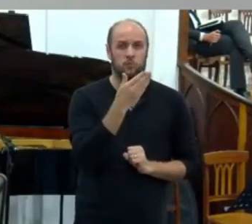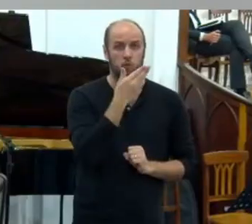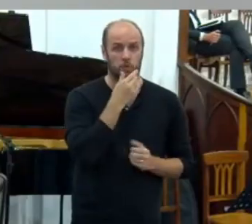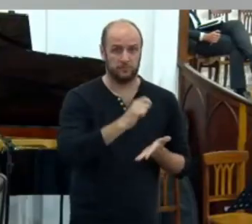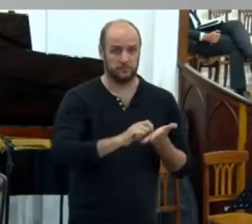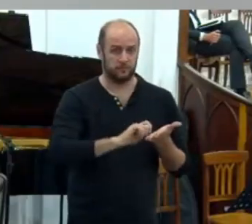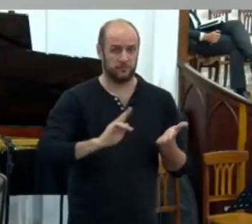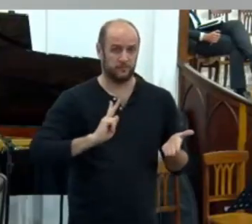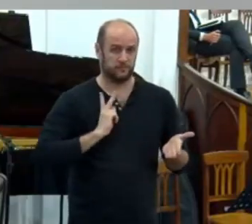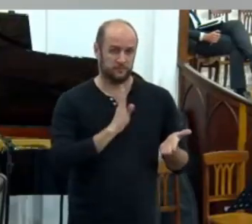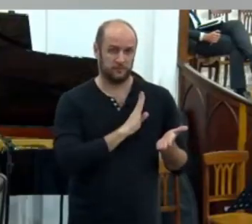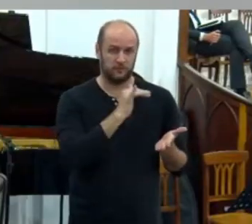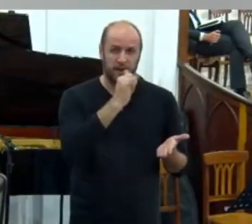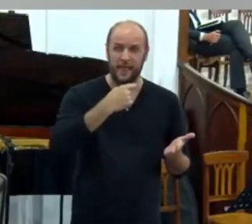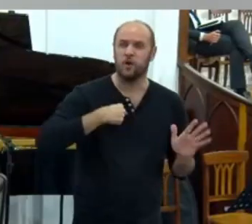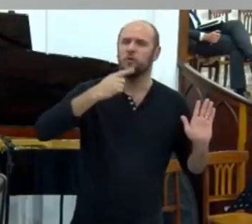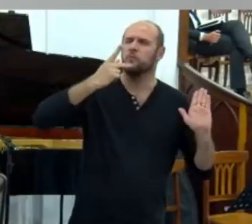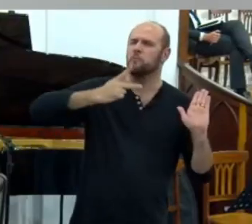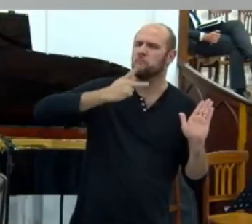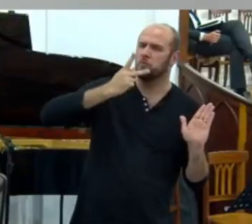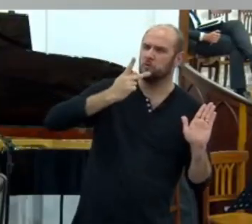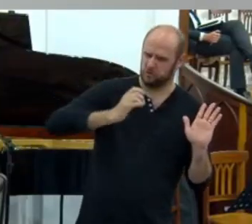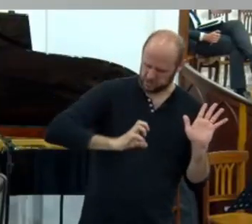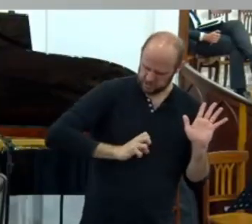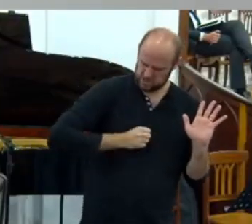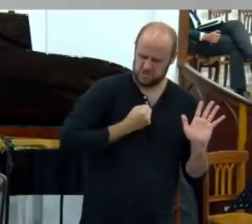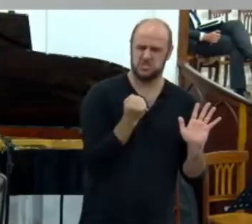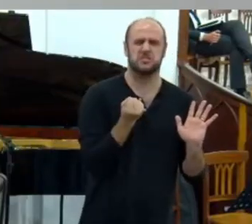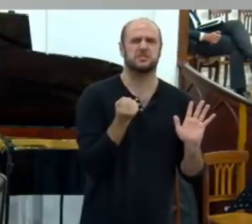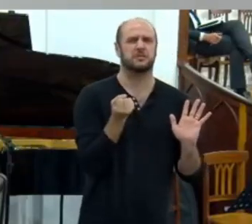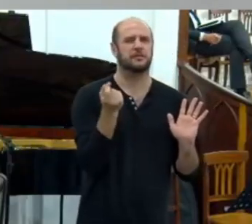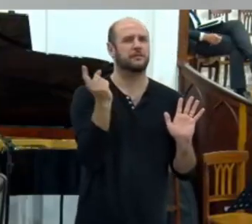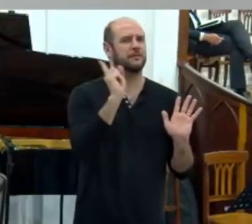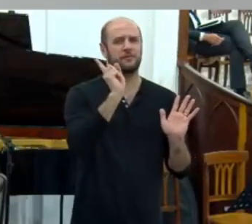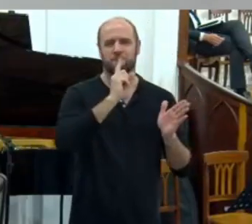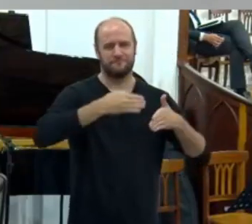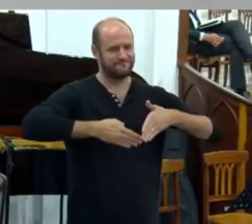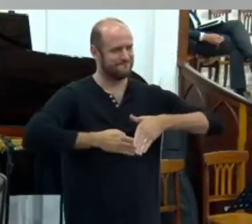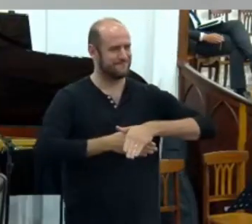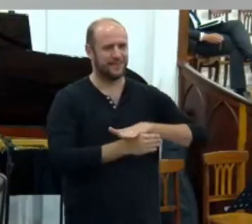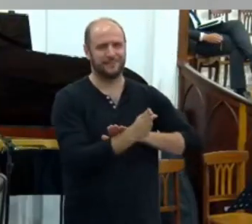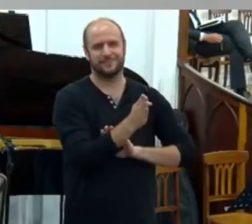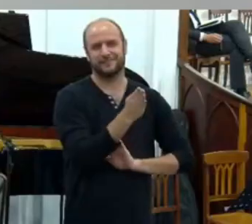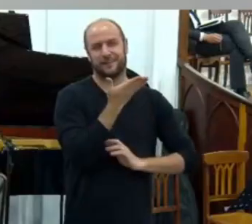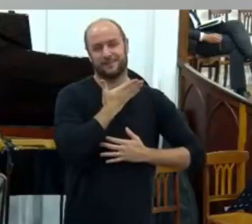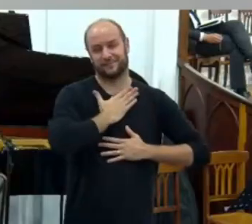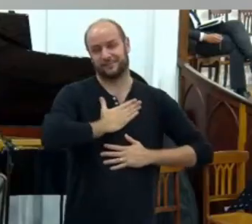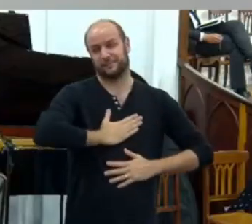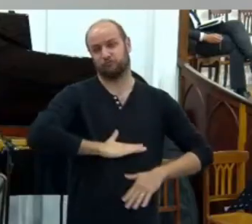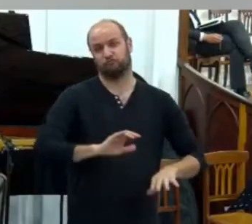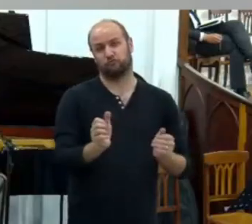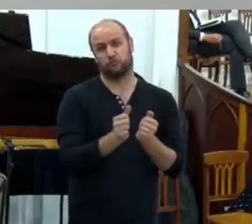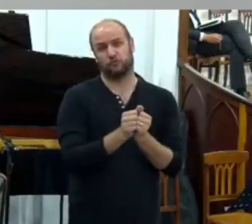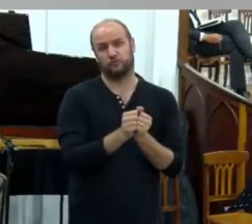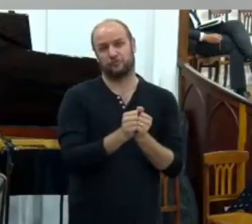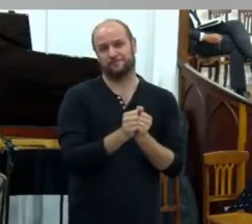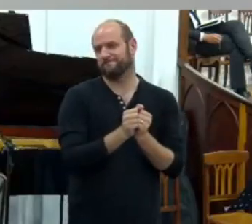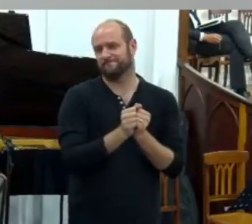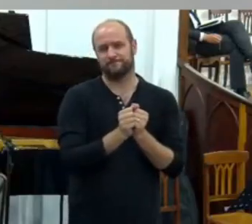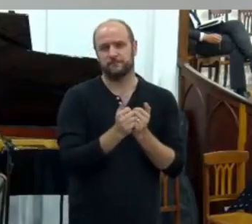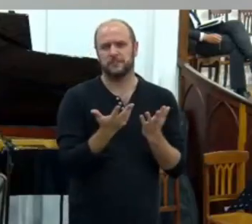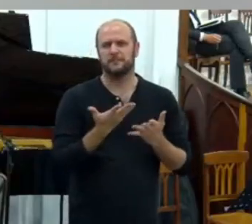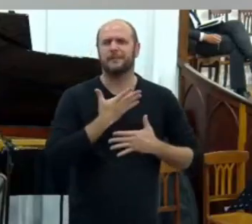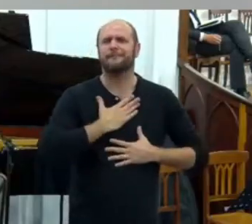Hebreus diz: assim jurei na minha ira, não entrarão no meu descanso.